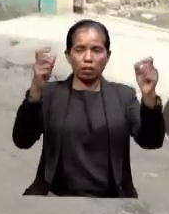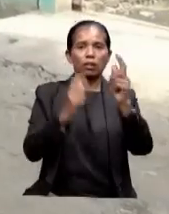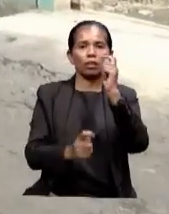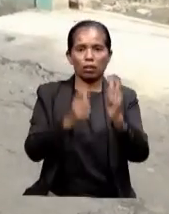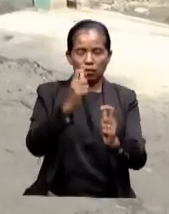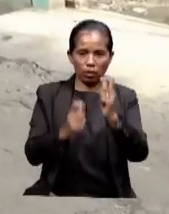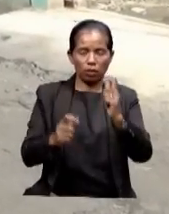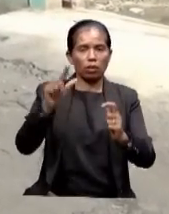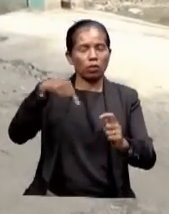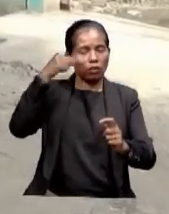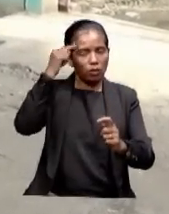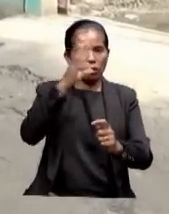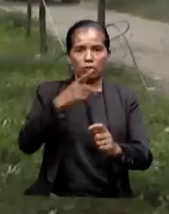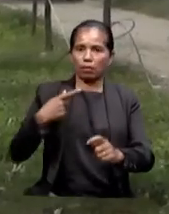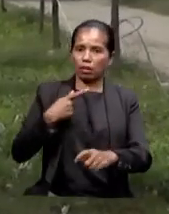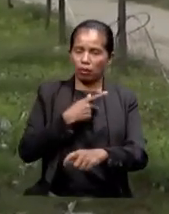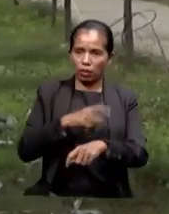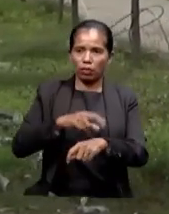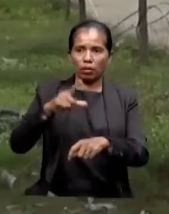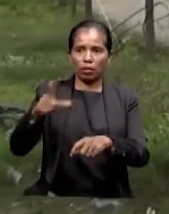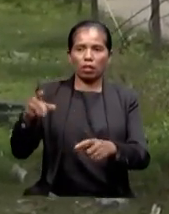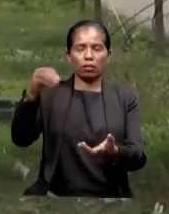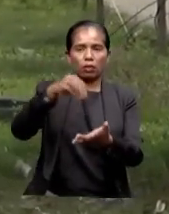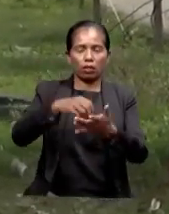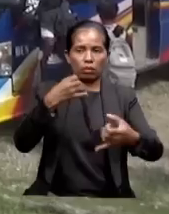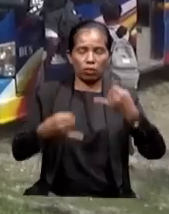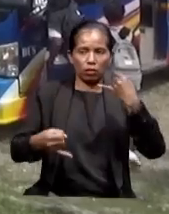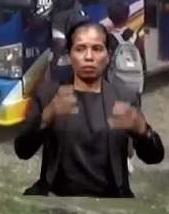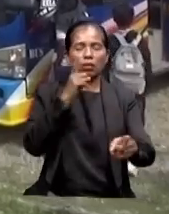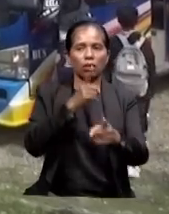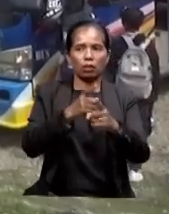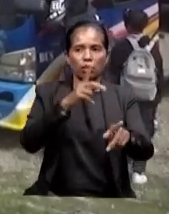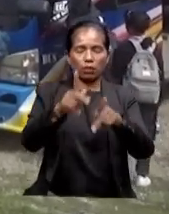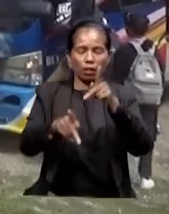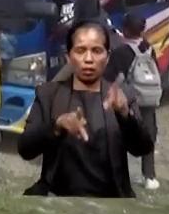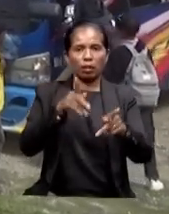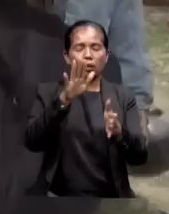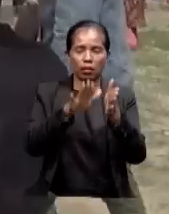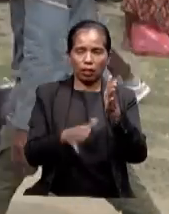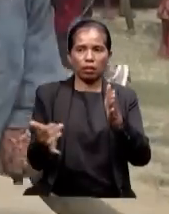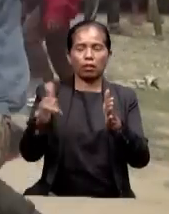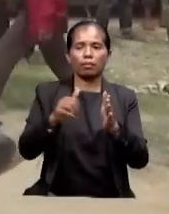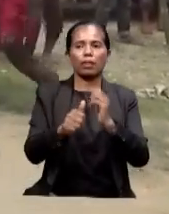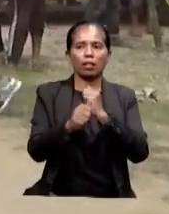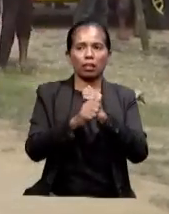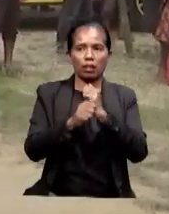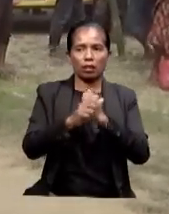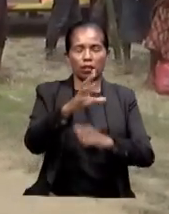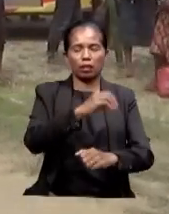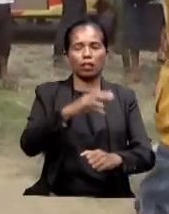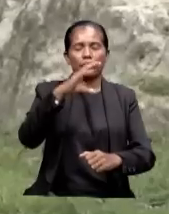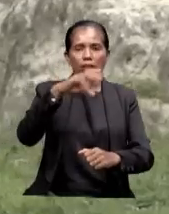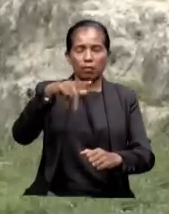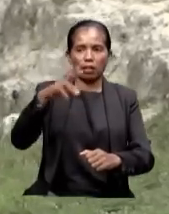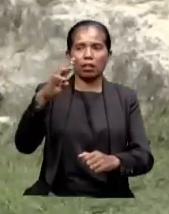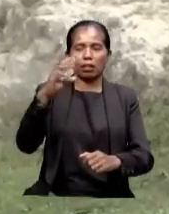Rekursu, Governo no Parlamento Nasional, atau Hatur Justisa nebe los ba povo ki ksira. Asaun Pasifiku nebe mak Unisma CPDR Deteli